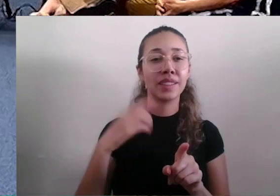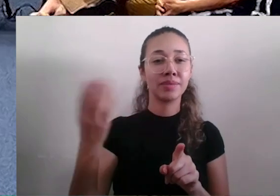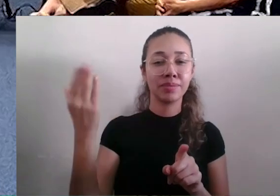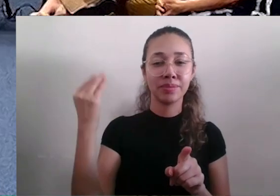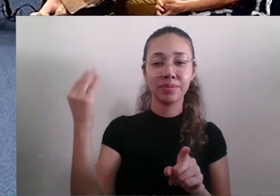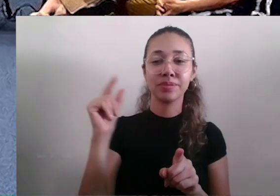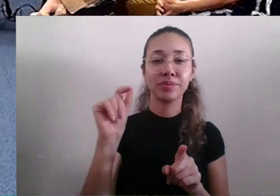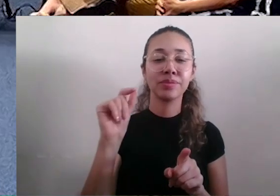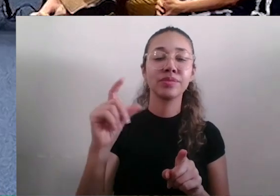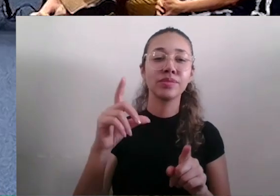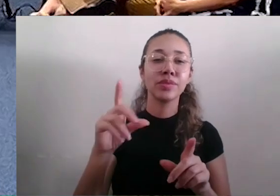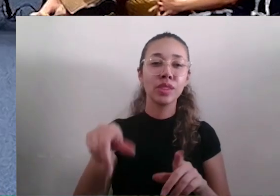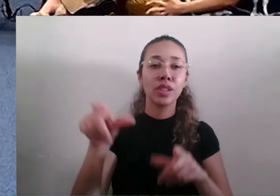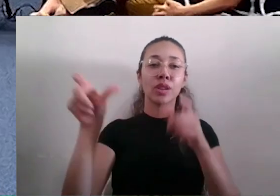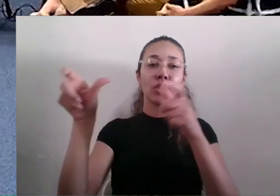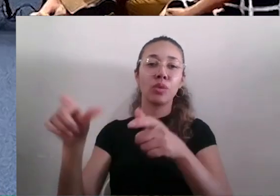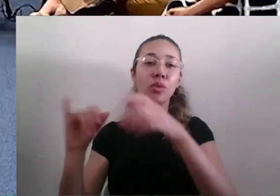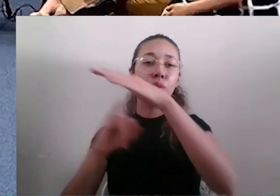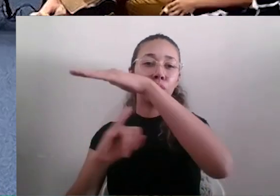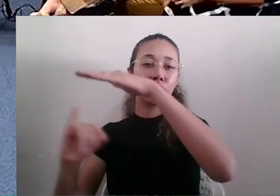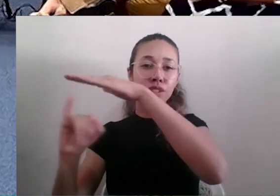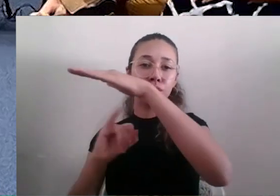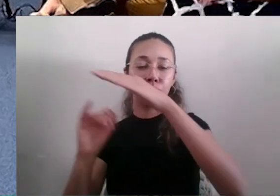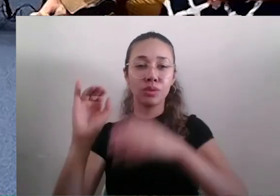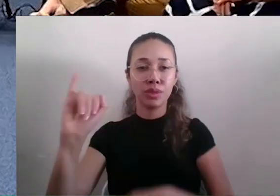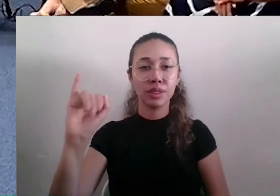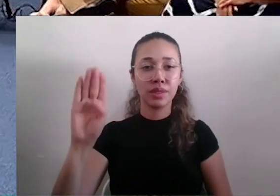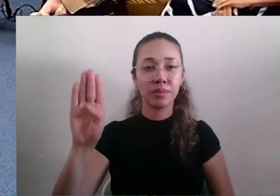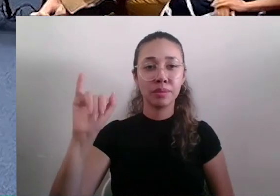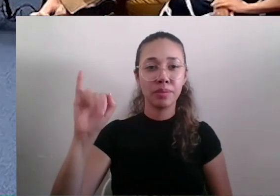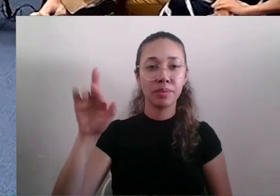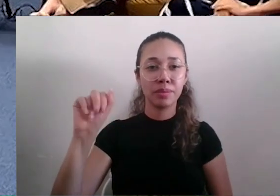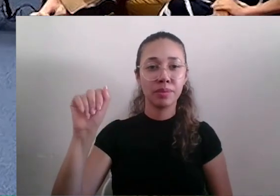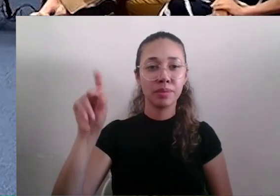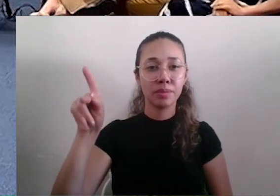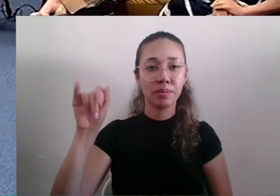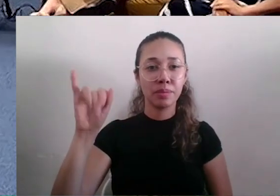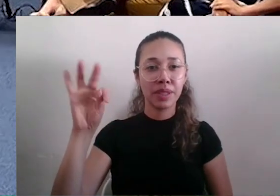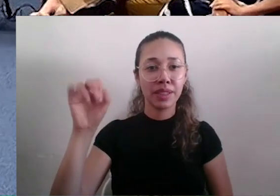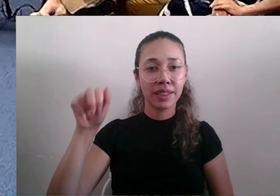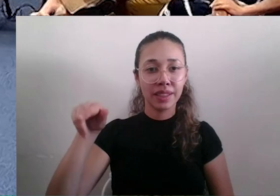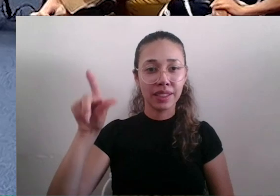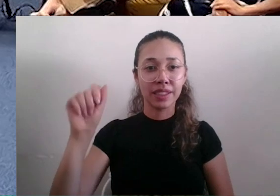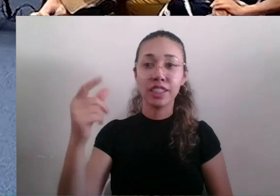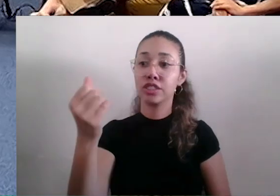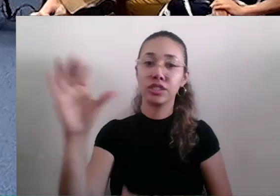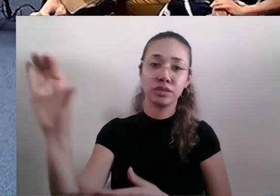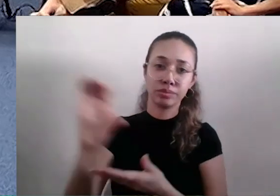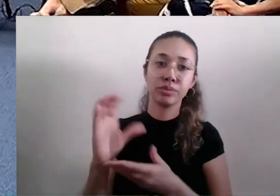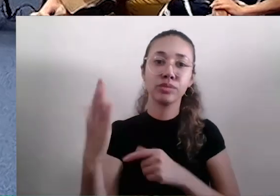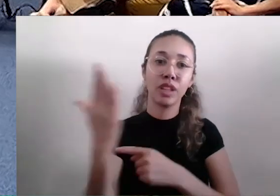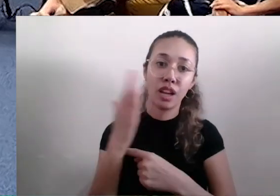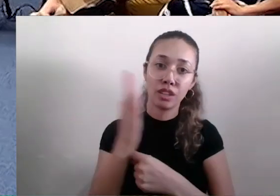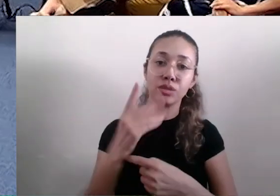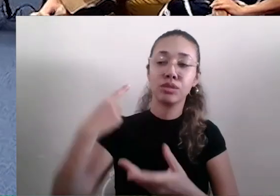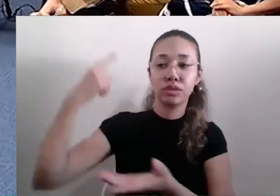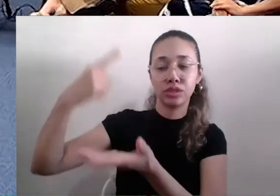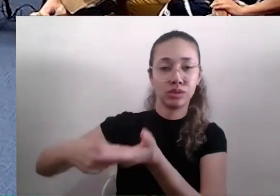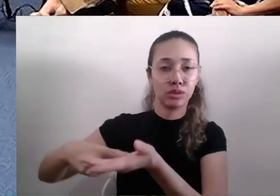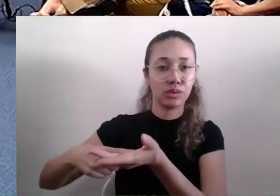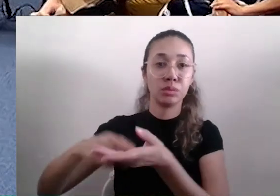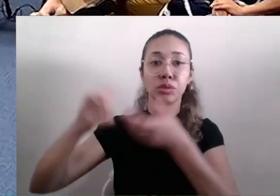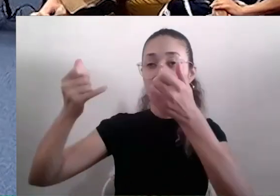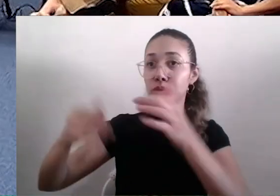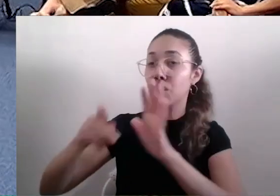Ibirapitanga que trabalha com a questão de raça e que financiou E que nos deu esse tempo no nosso acordo com eles a gente falou Esse é um esse é um projeto